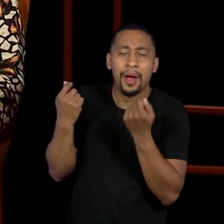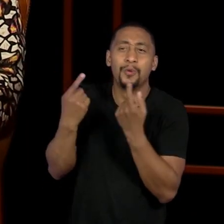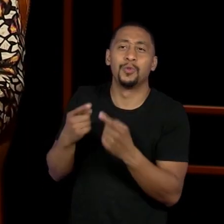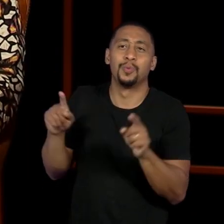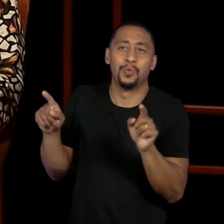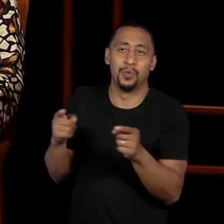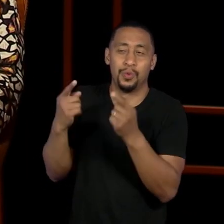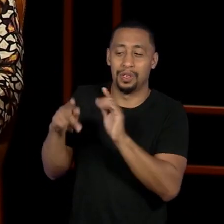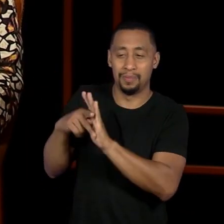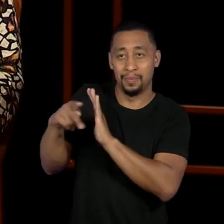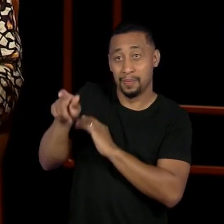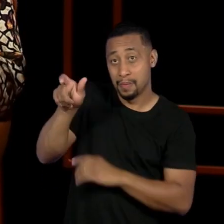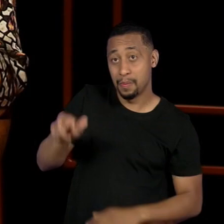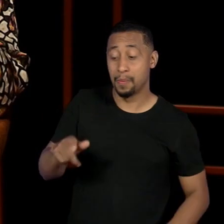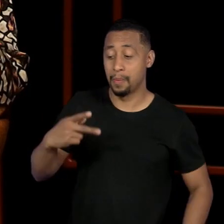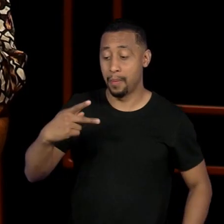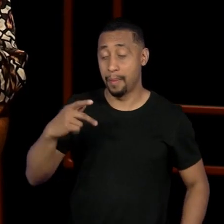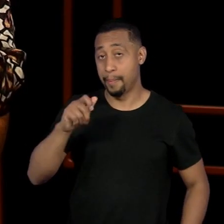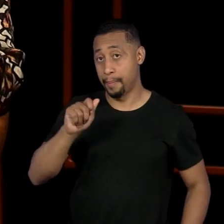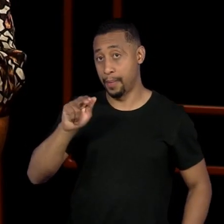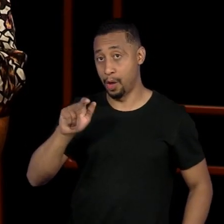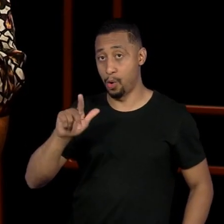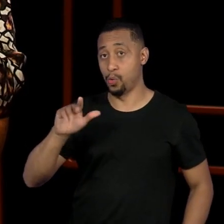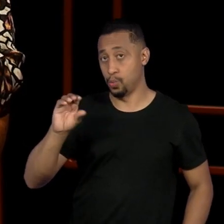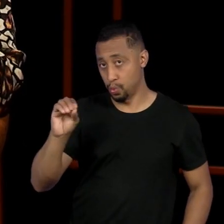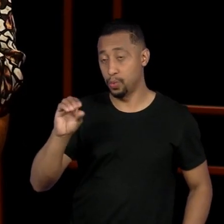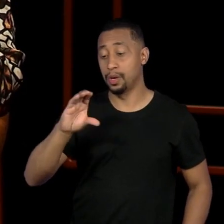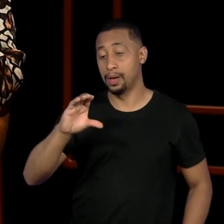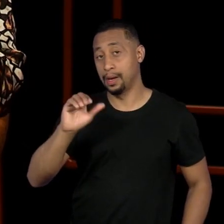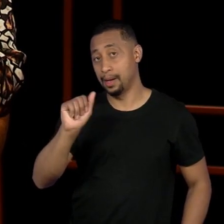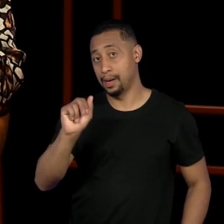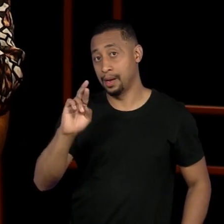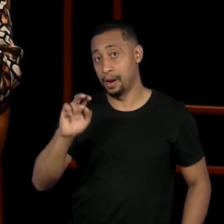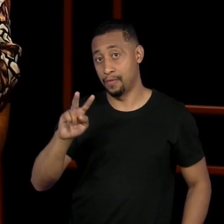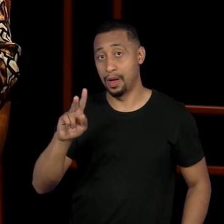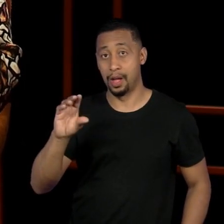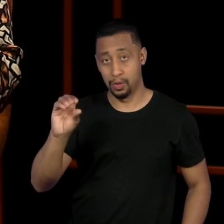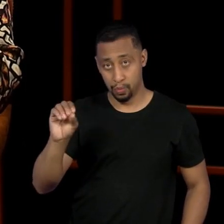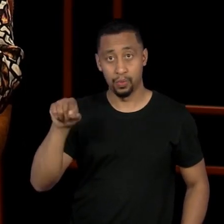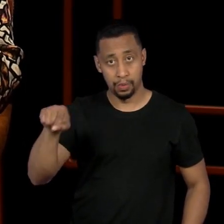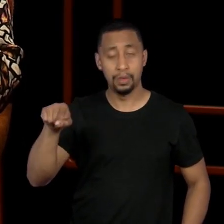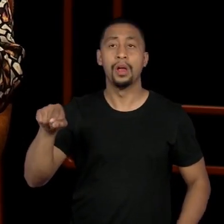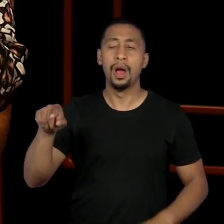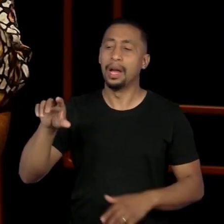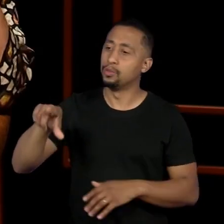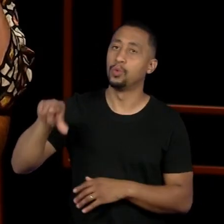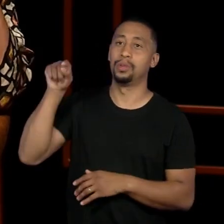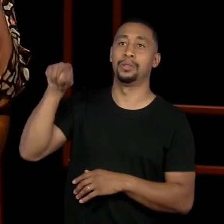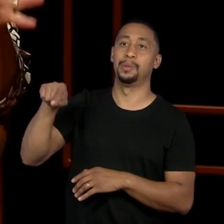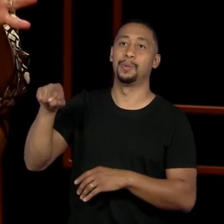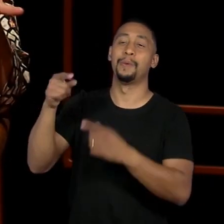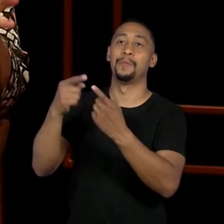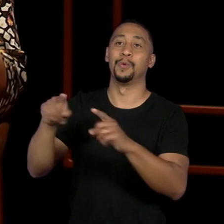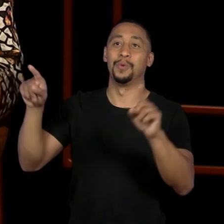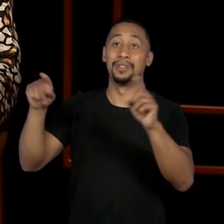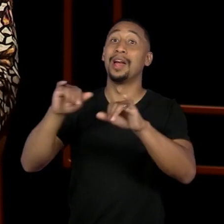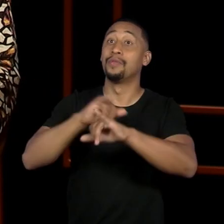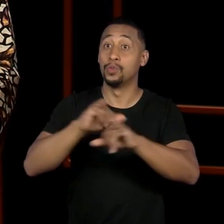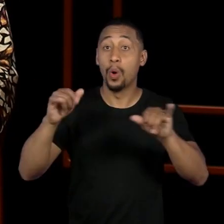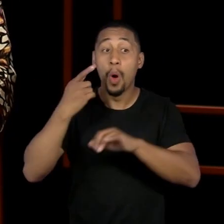que se chama E Depois do Adeus. Foram as duas senhas. Às tantas horas vai tocar Grândola, às tantas horas vai